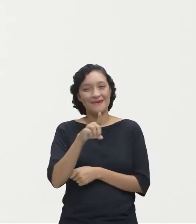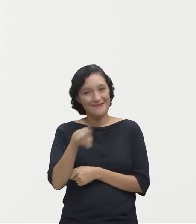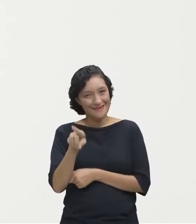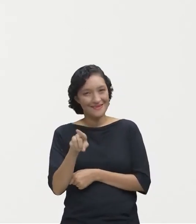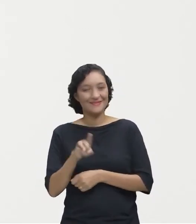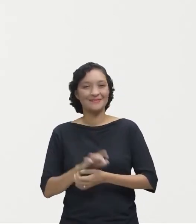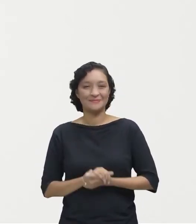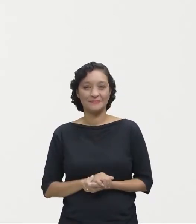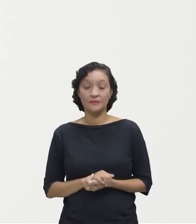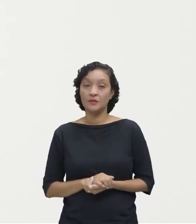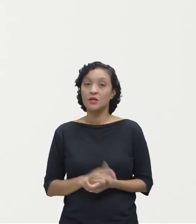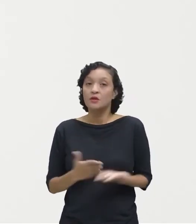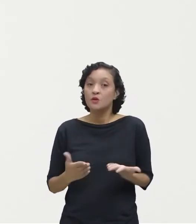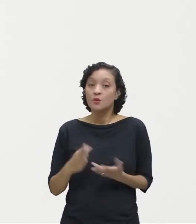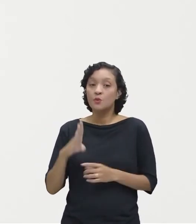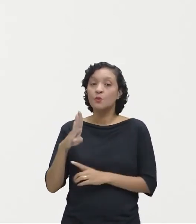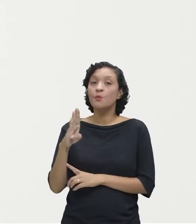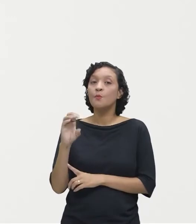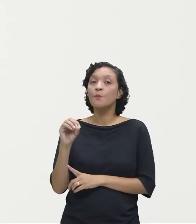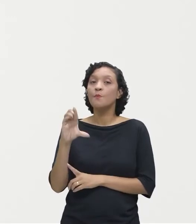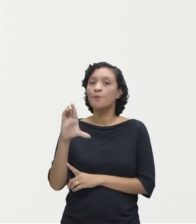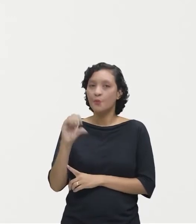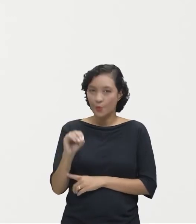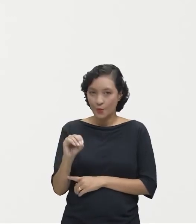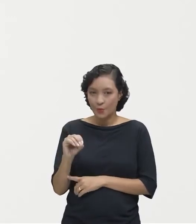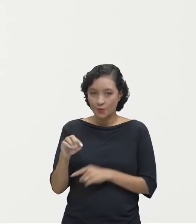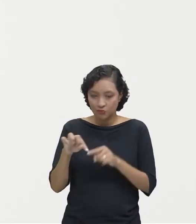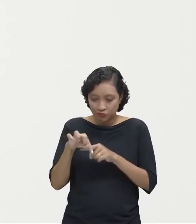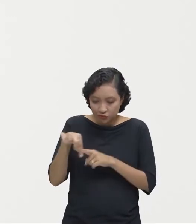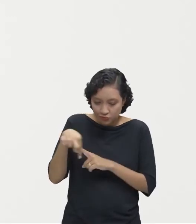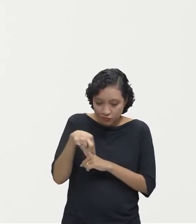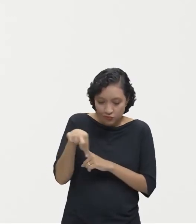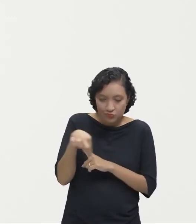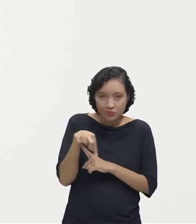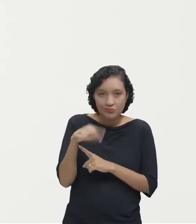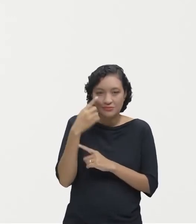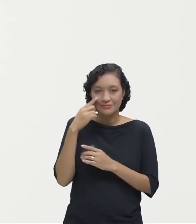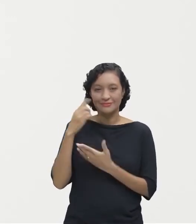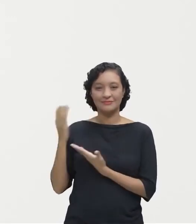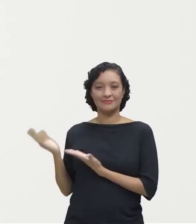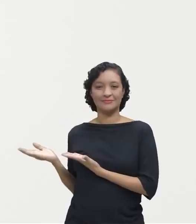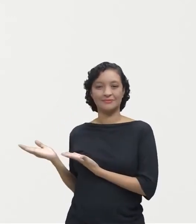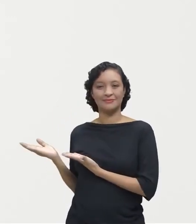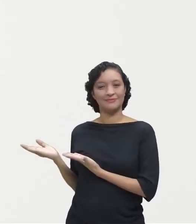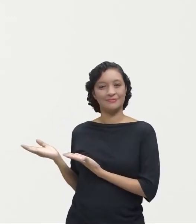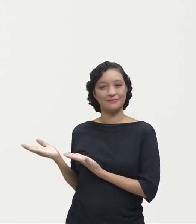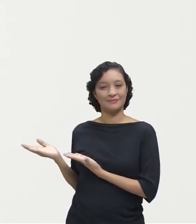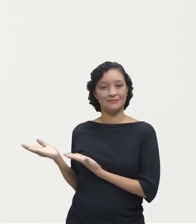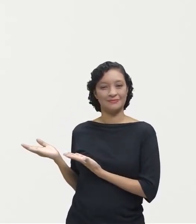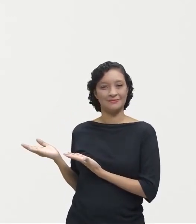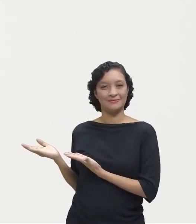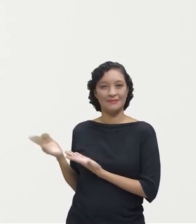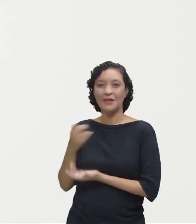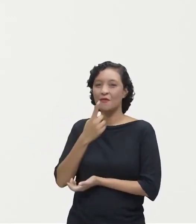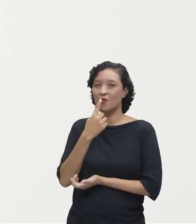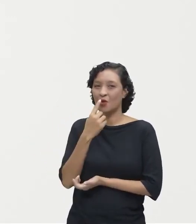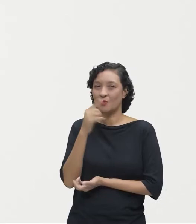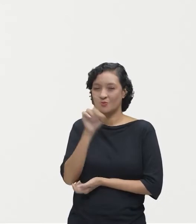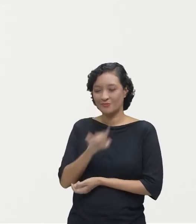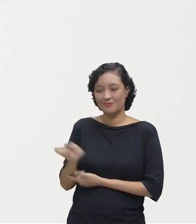a forma do bolo, olha aqui, ó. O buraquinho da forma do bolo. Estão vendo?